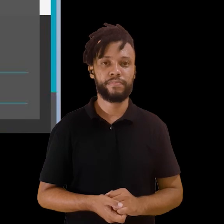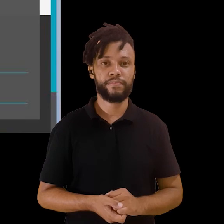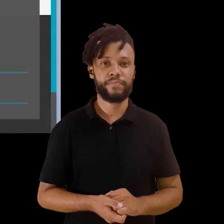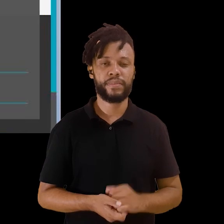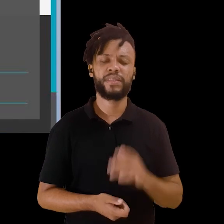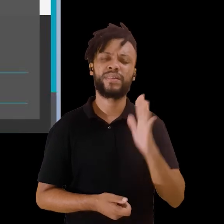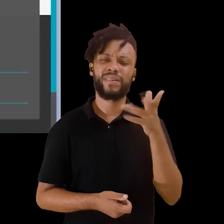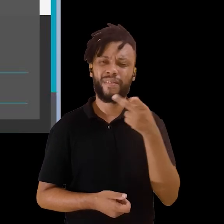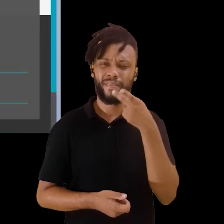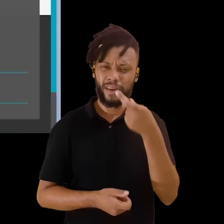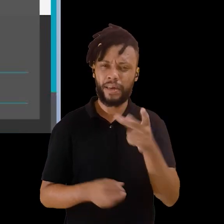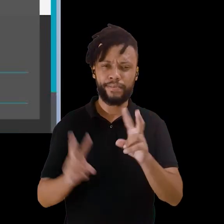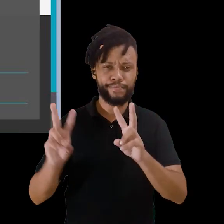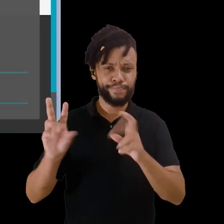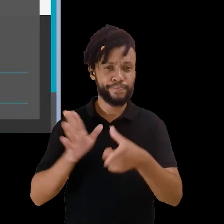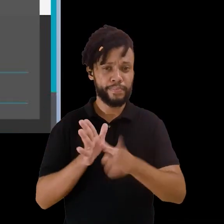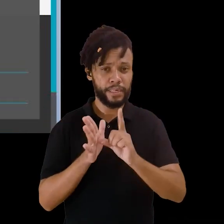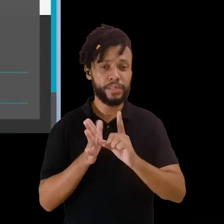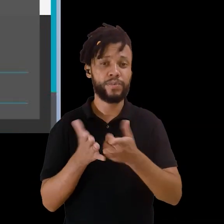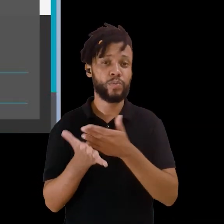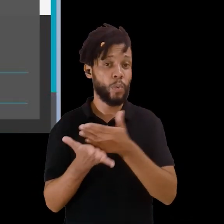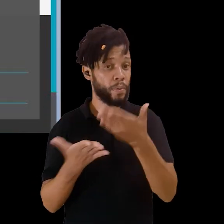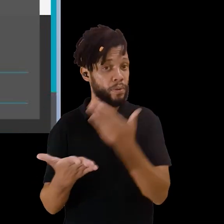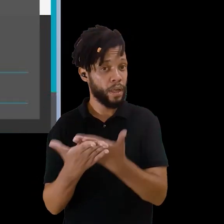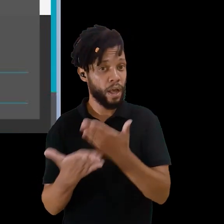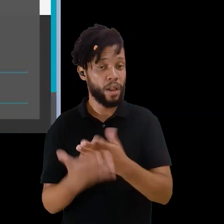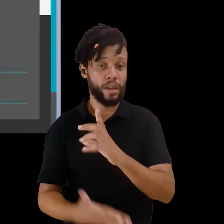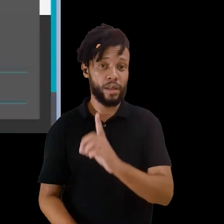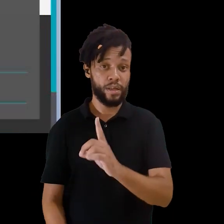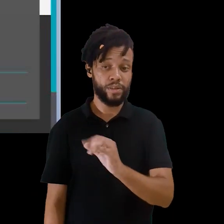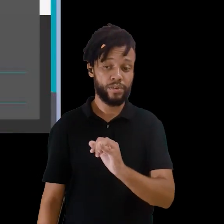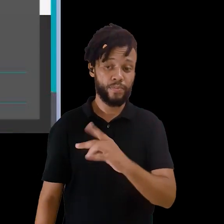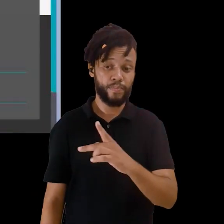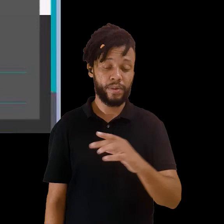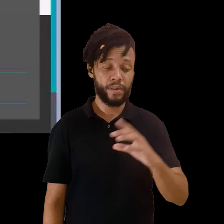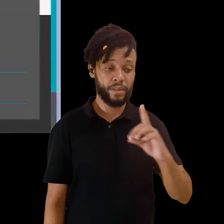E como eu falei da DIP e da DEP no começo da aula,